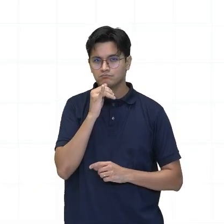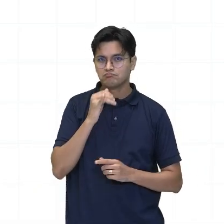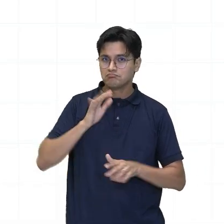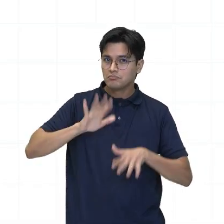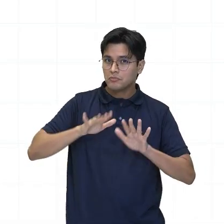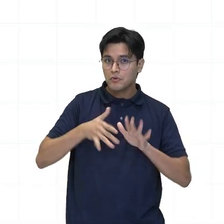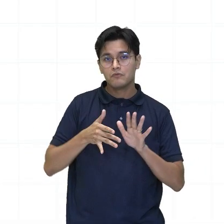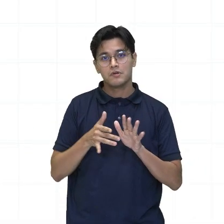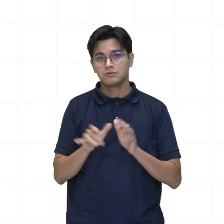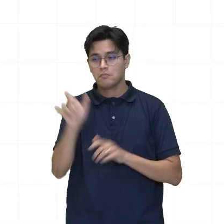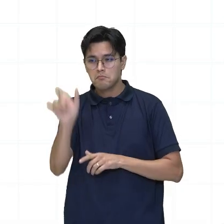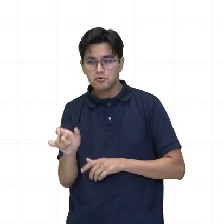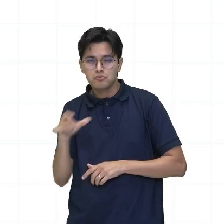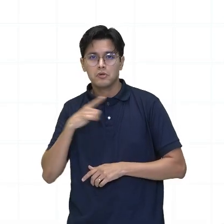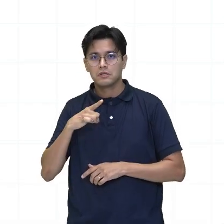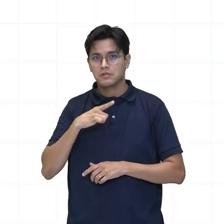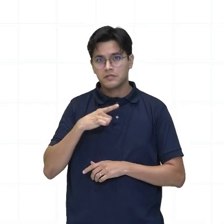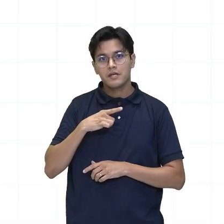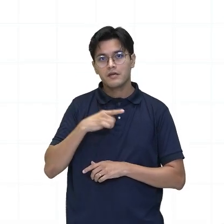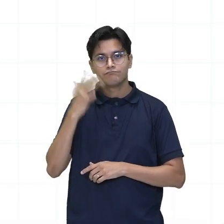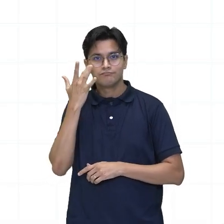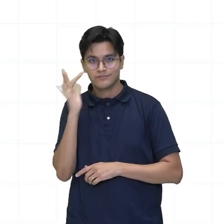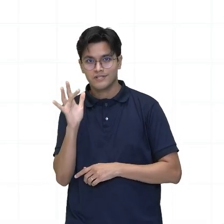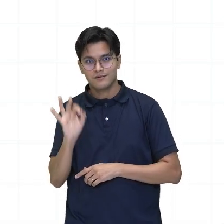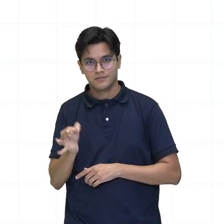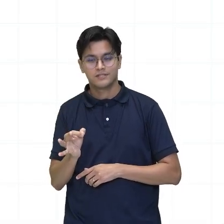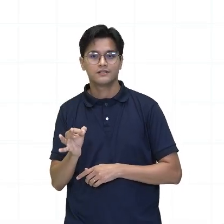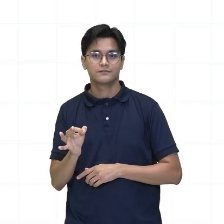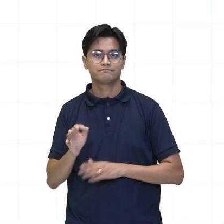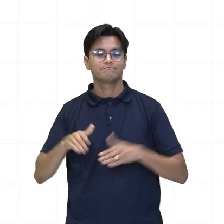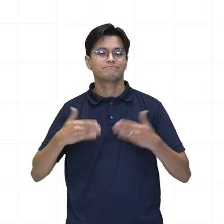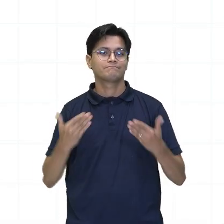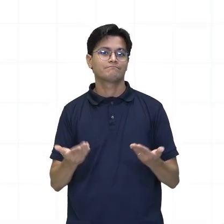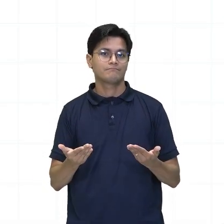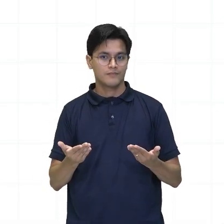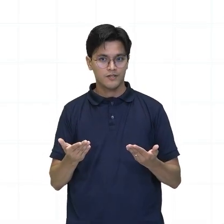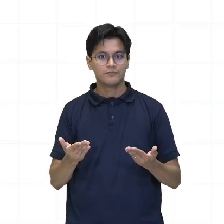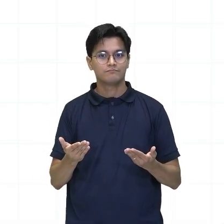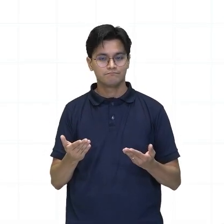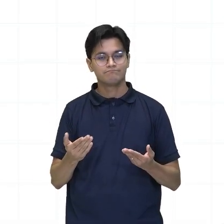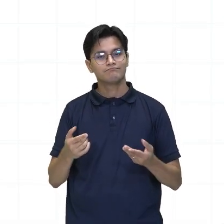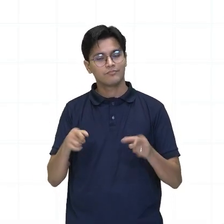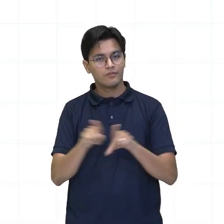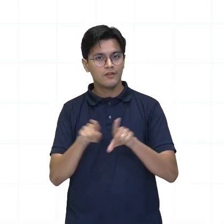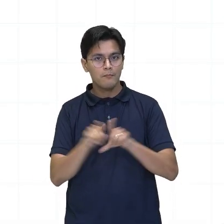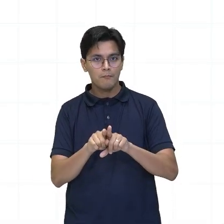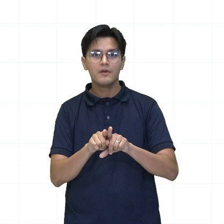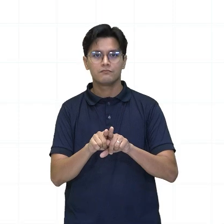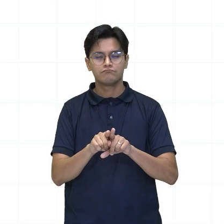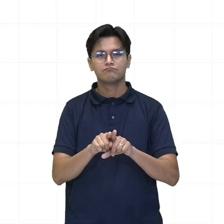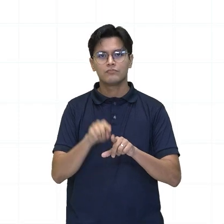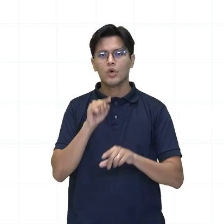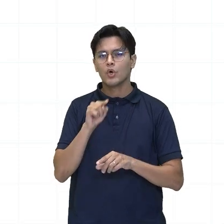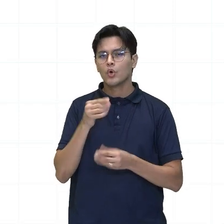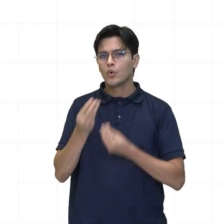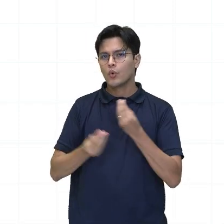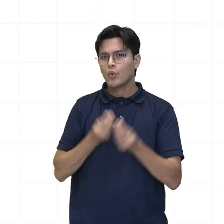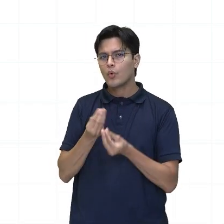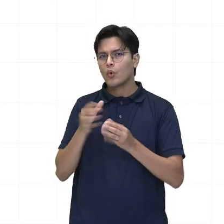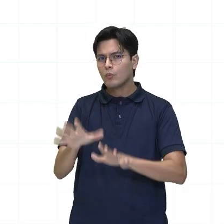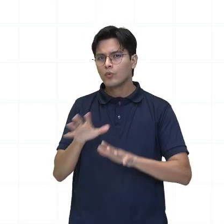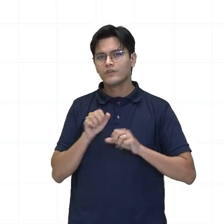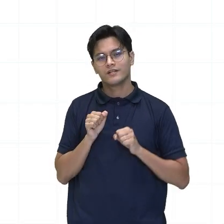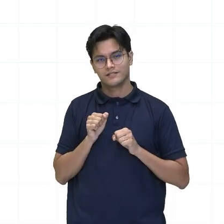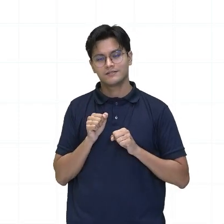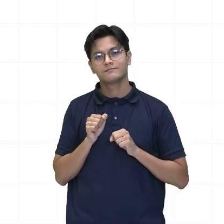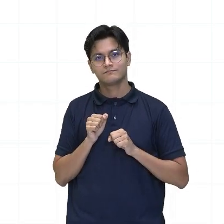aí, esses vermes na barriga? Pois é. Eles também são causados pela contaminação,